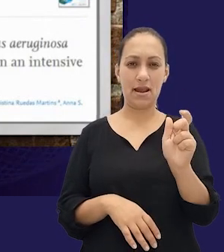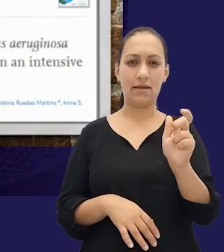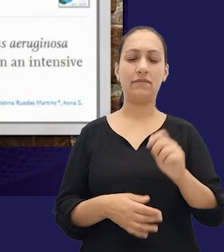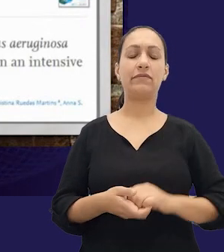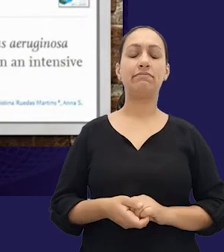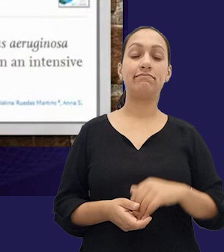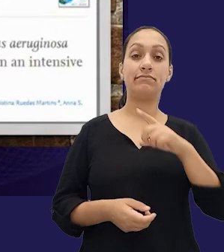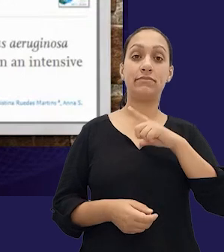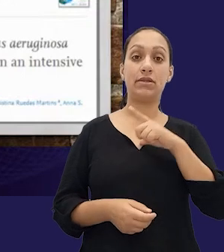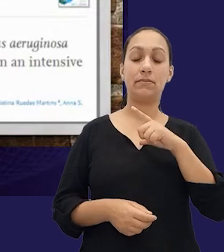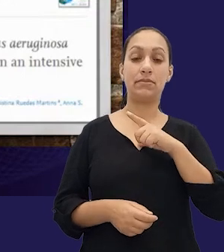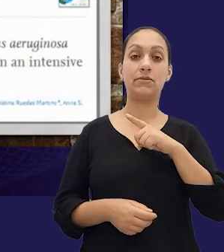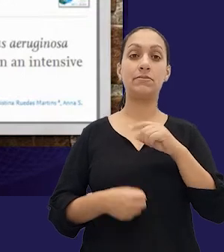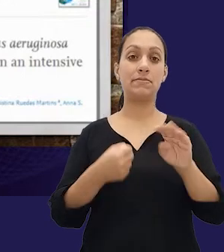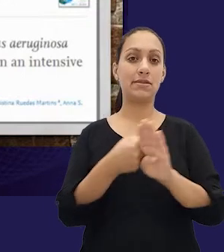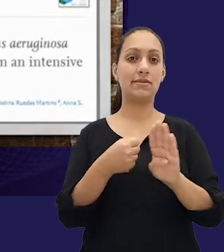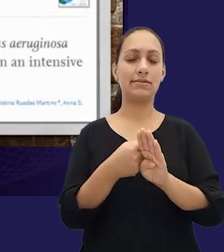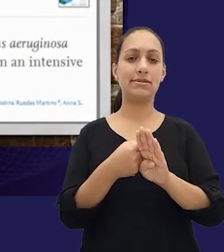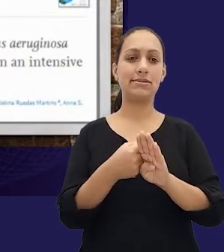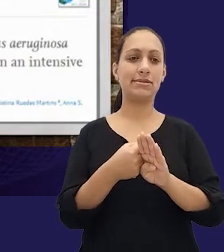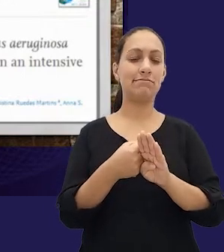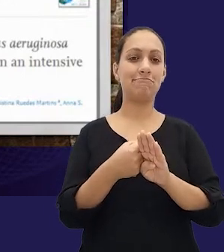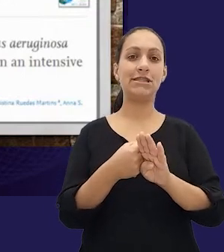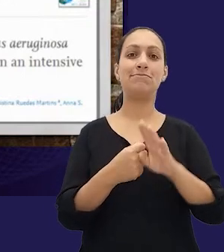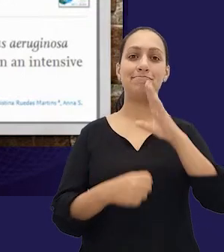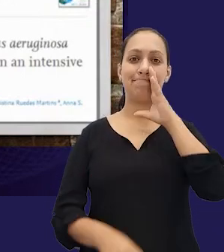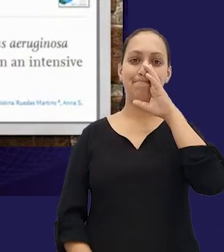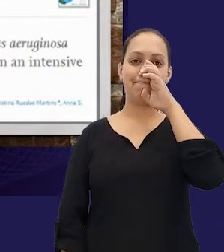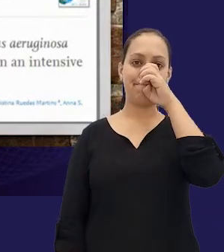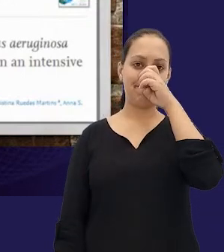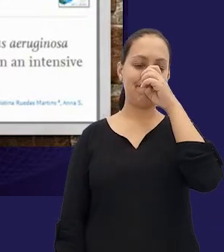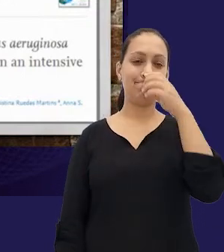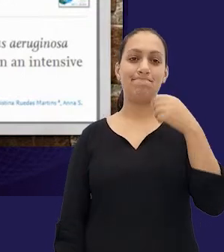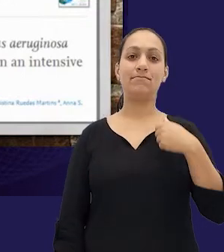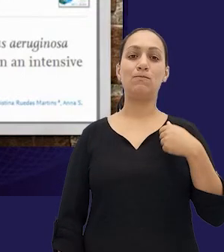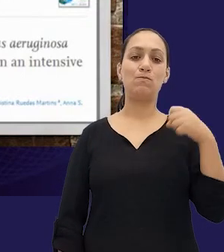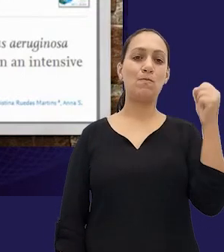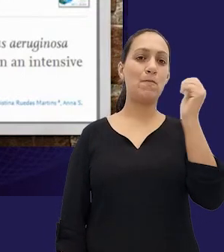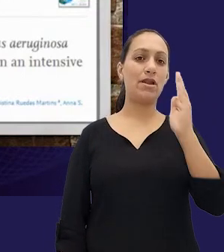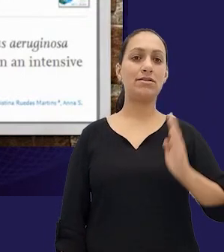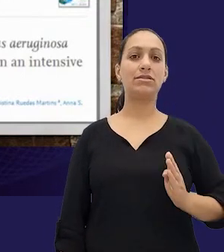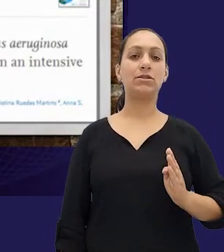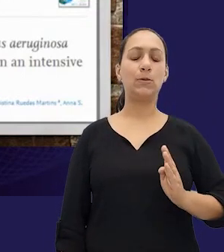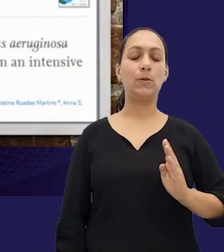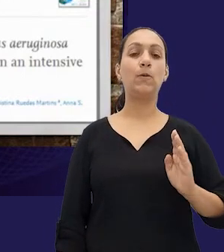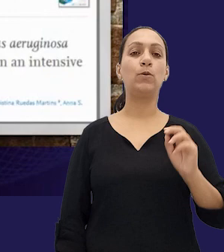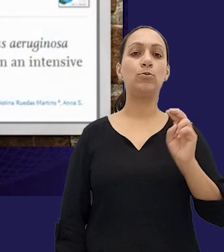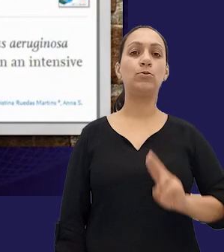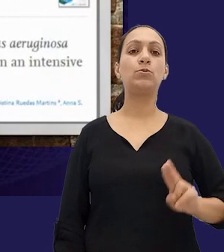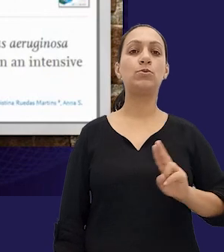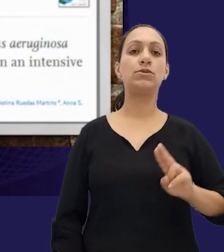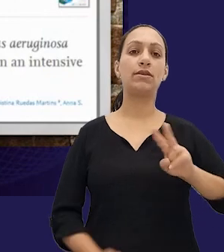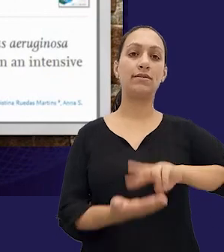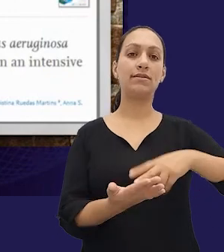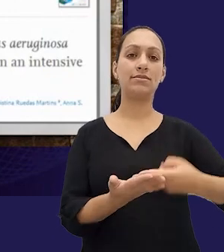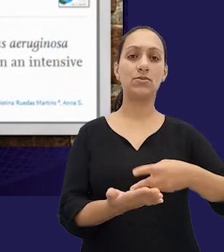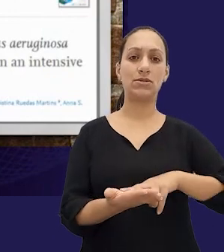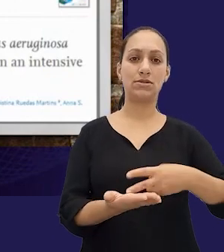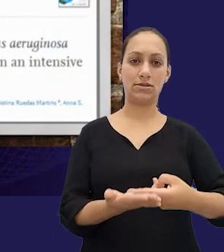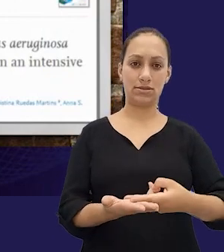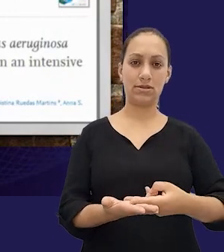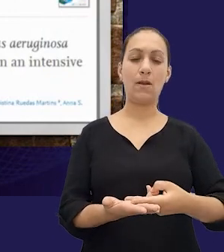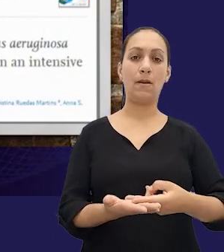temos bactérias totalmente resistentes. No Brasil, a gente chama, né, a gente traduz aí, digamos assim, para